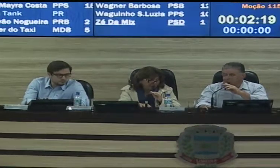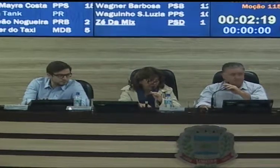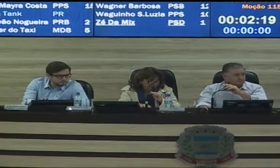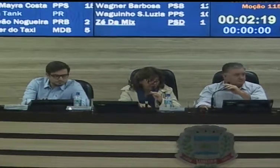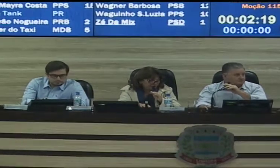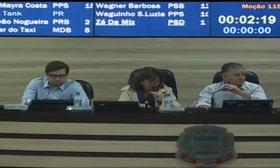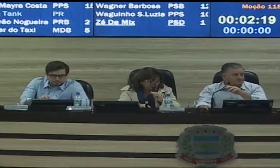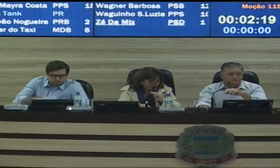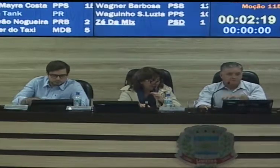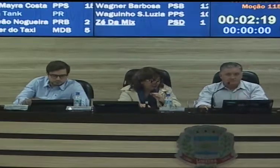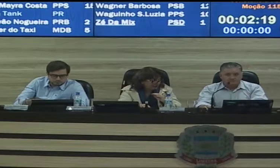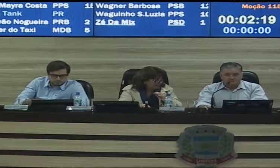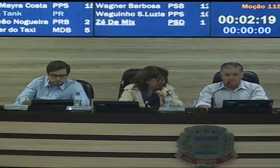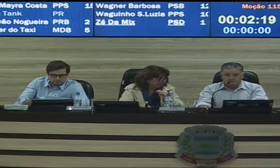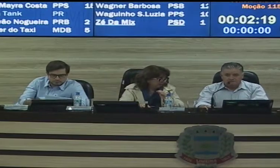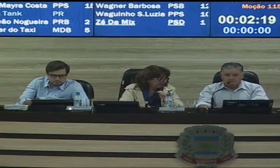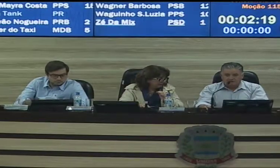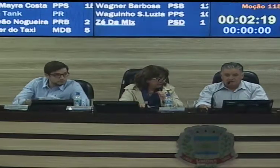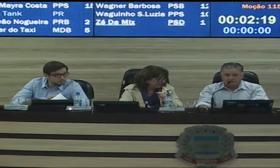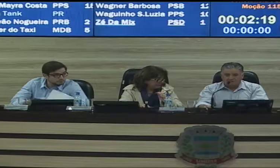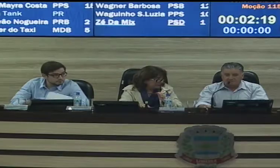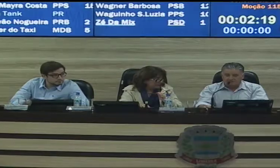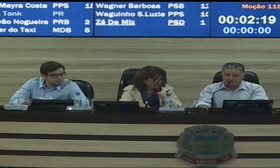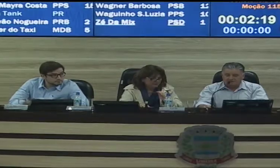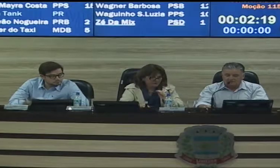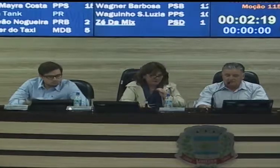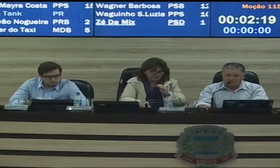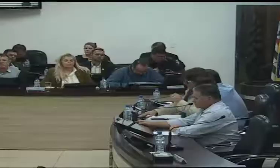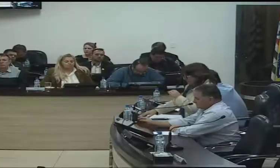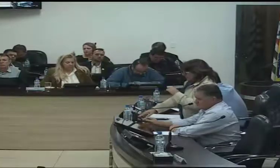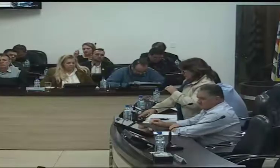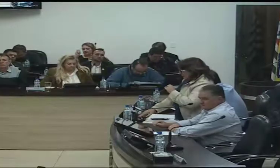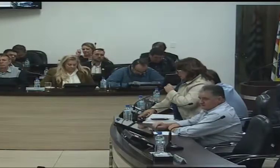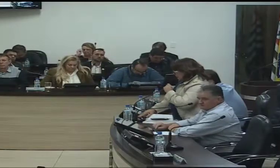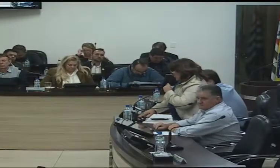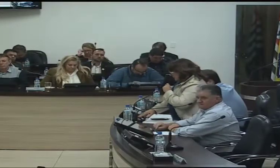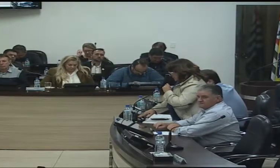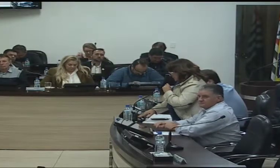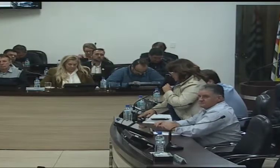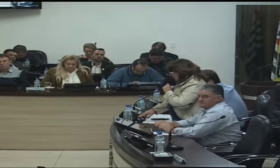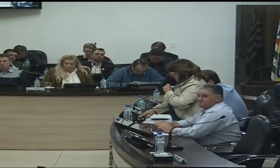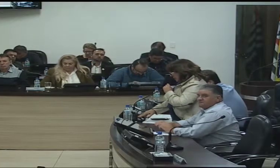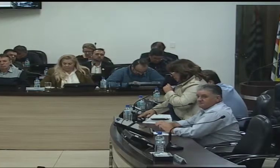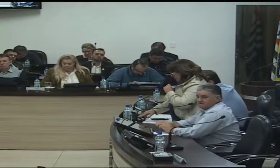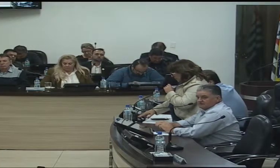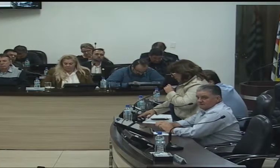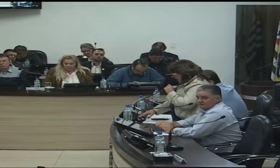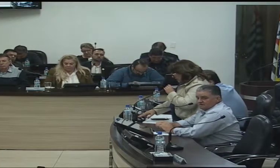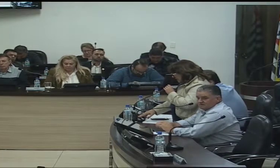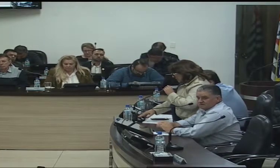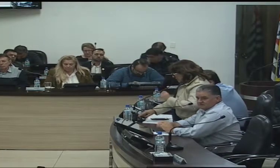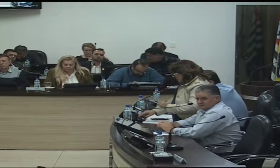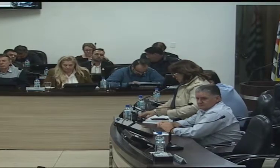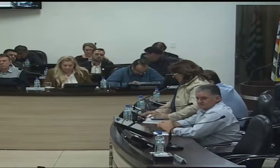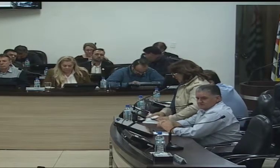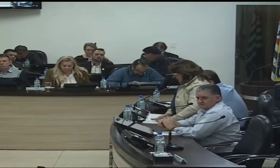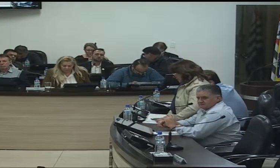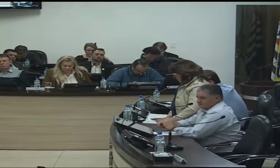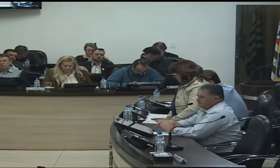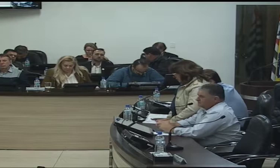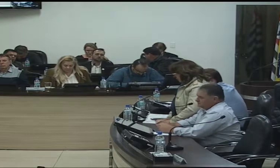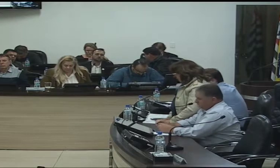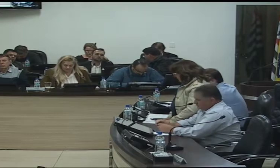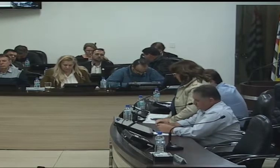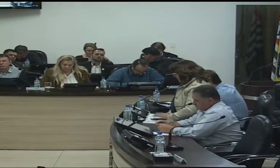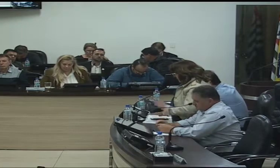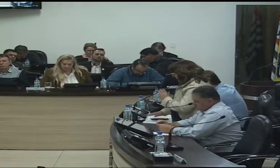Eu quero discutir, senhor presidente. Palavra, vereadora Mayra Costa. Senhor presidente, nobres colegas, a todos que nos assistem e